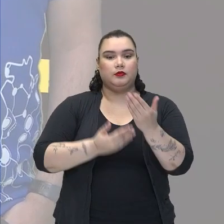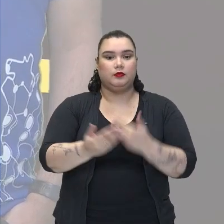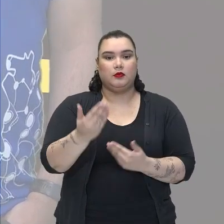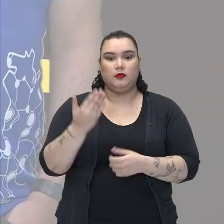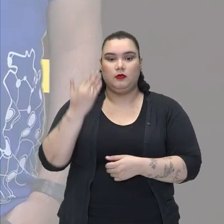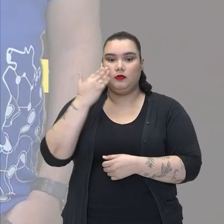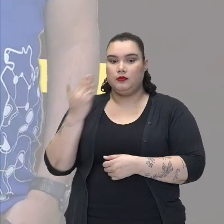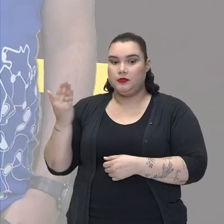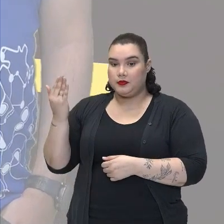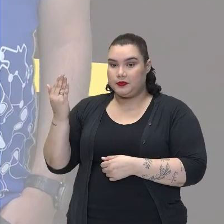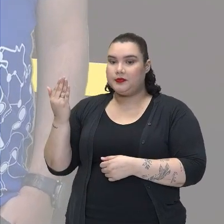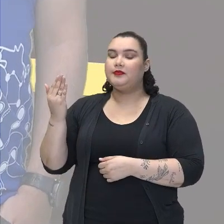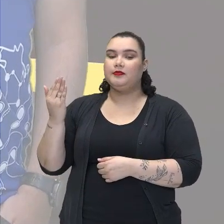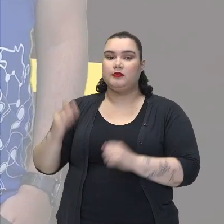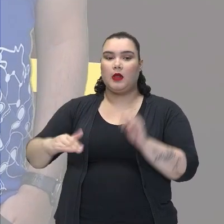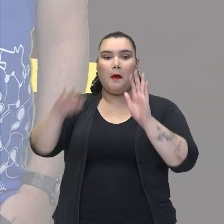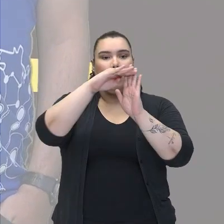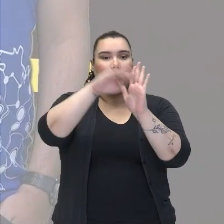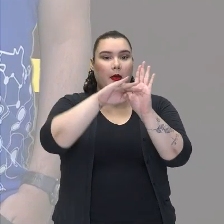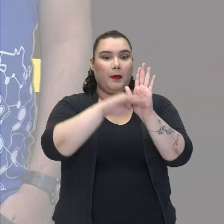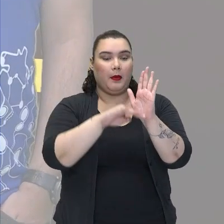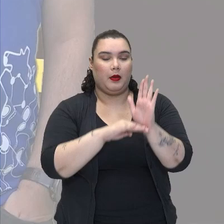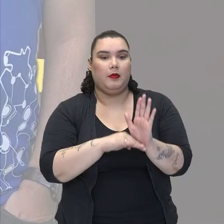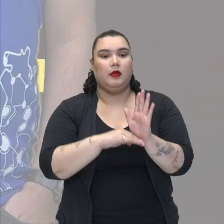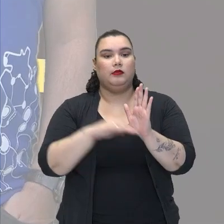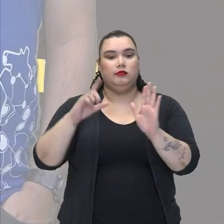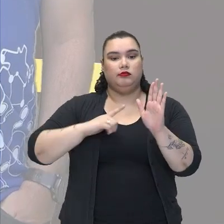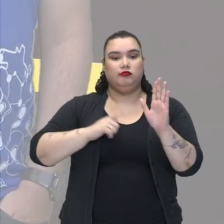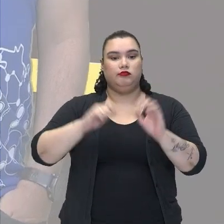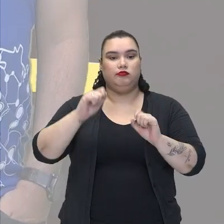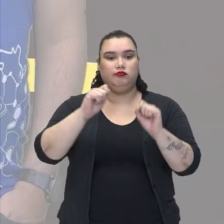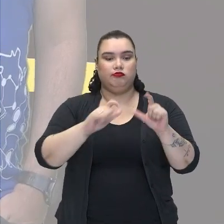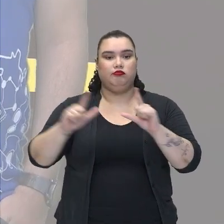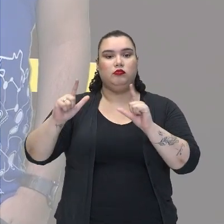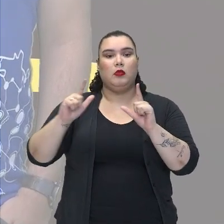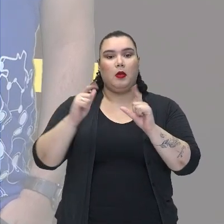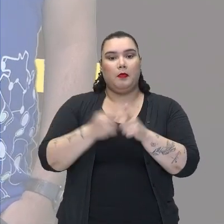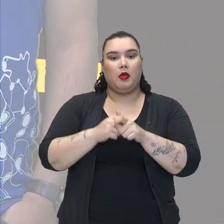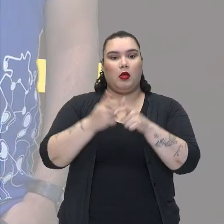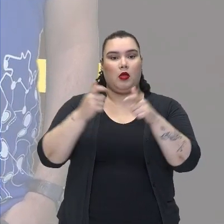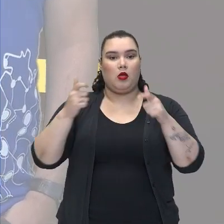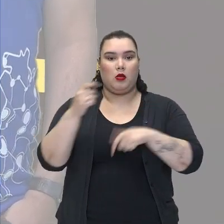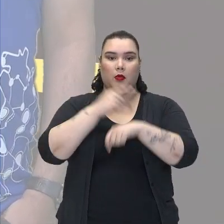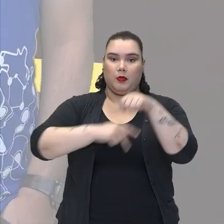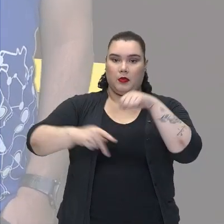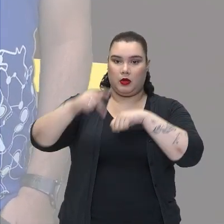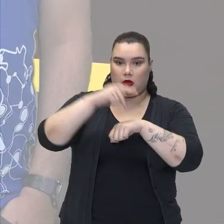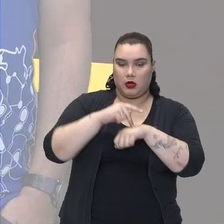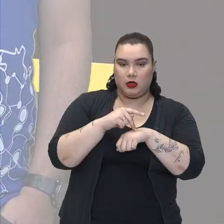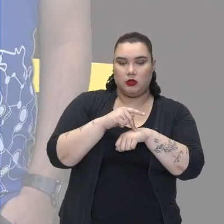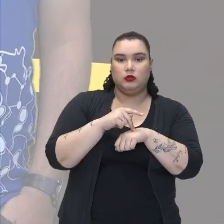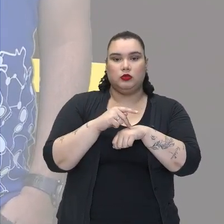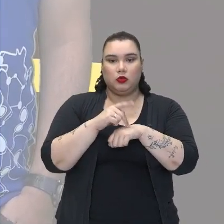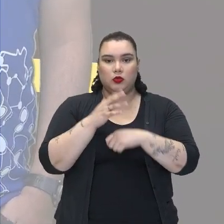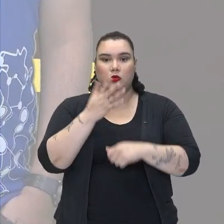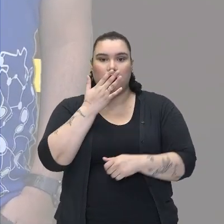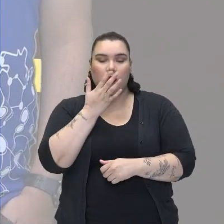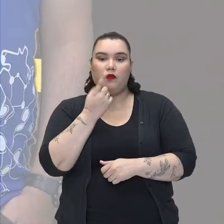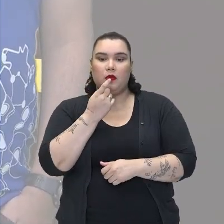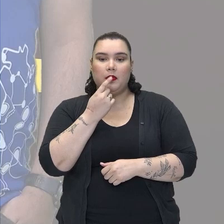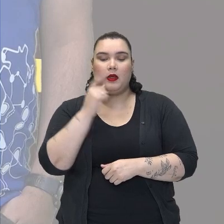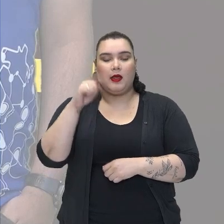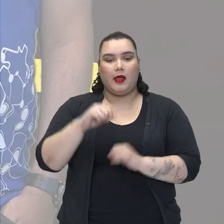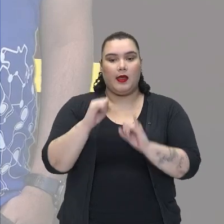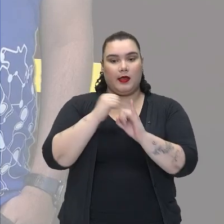continuidade, me desculpem, e a gente vai ver aqui que nessa tela nós temos a maior parte dos países, então, de ilhas, não é